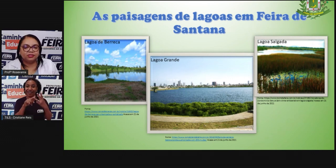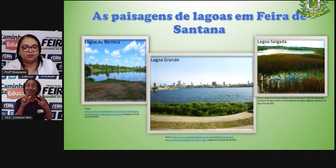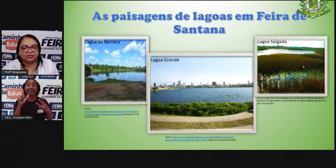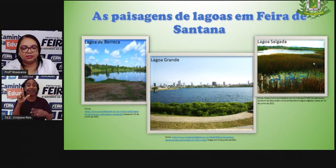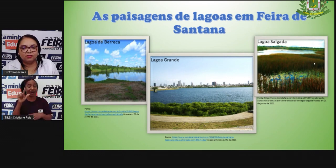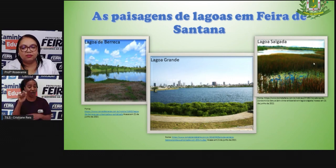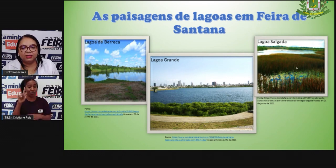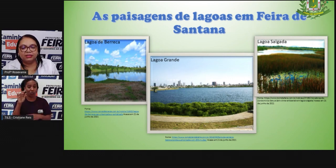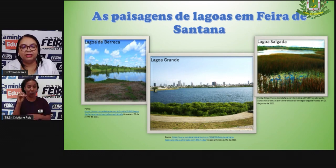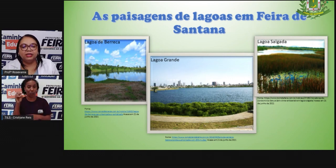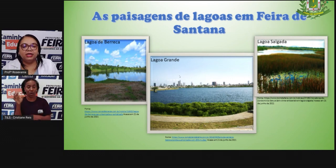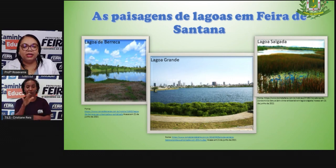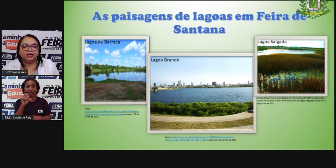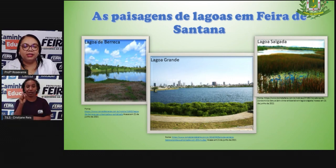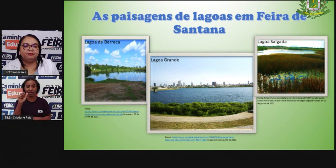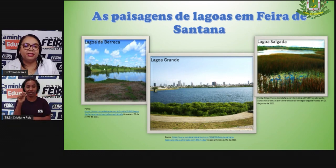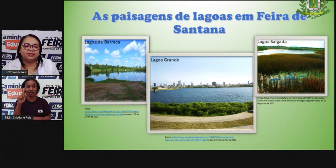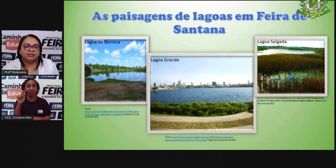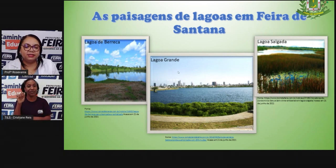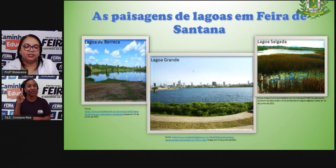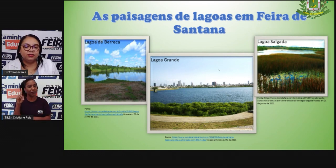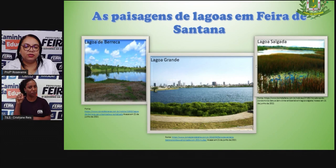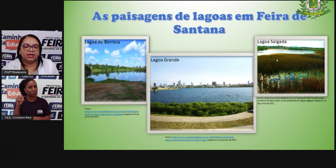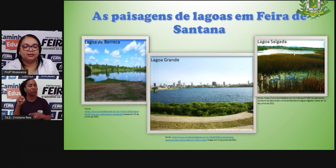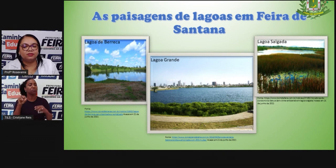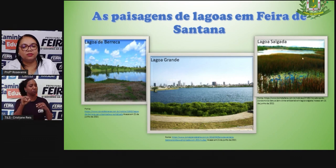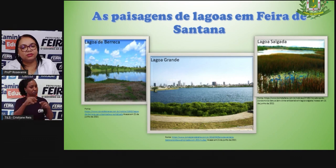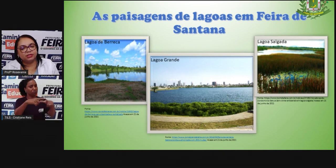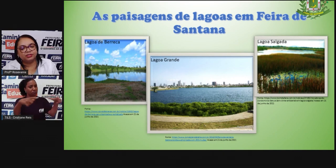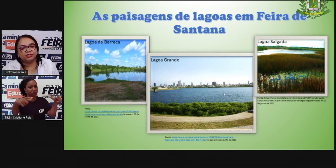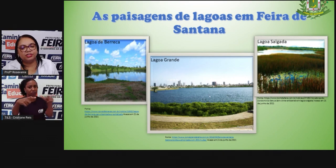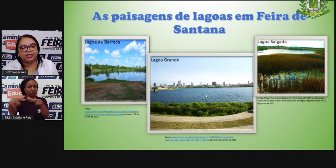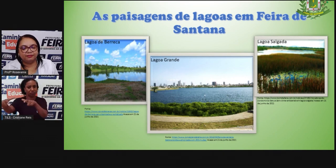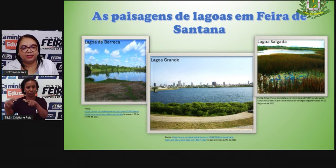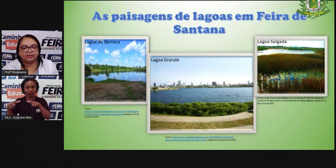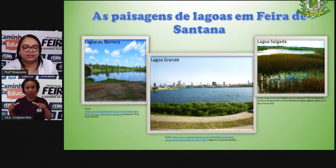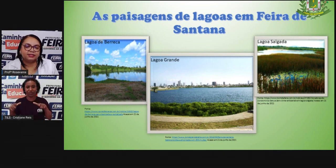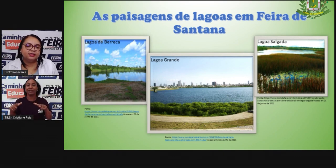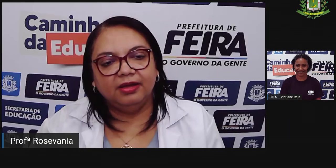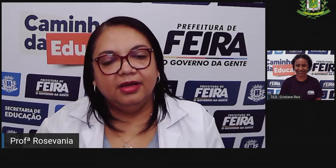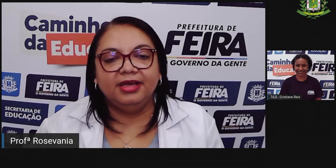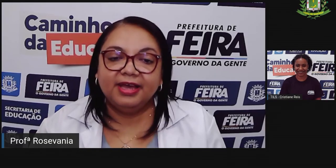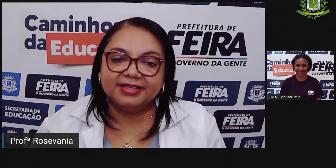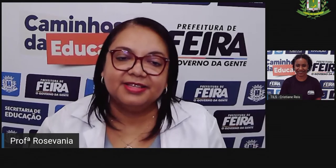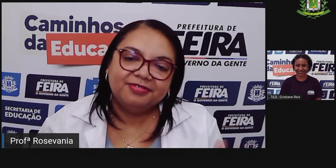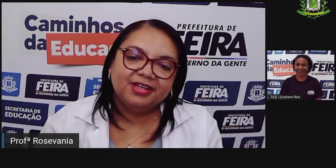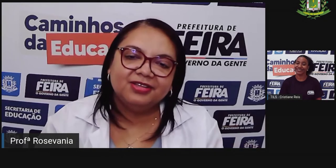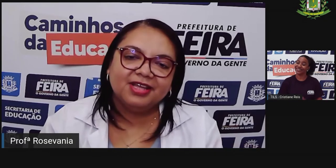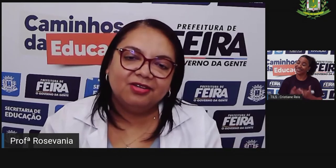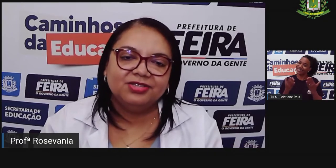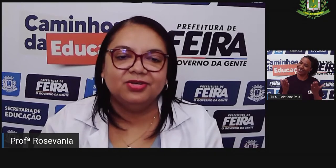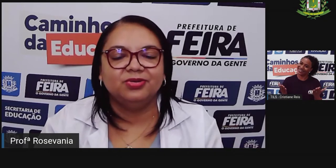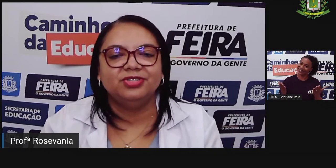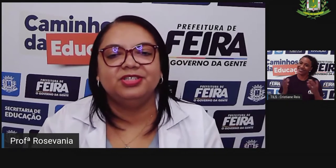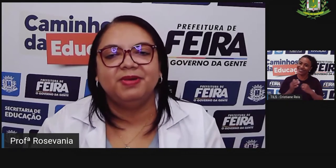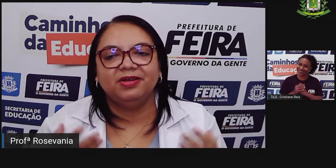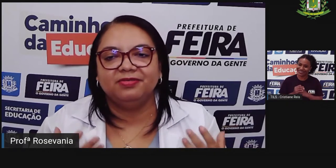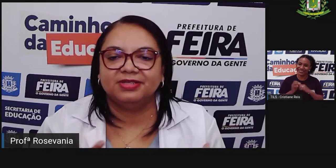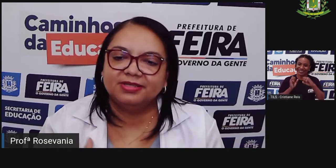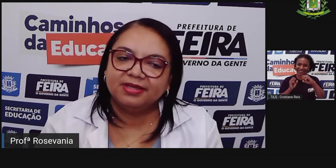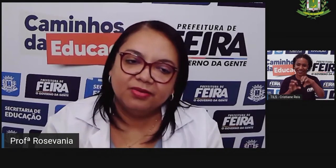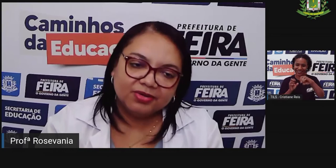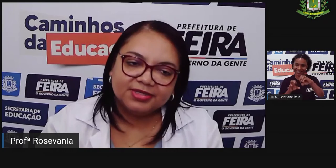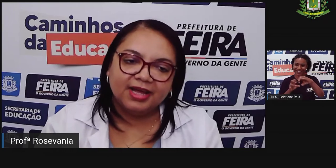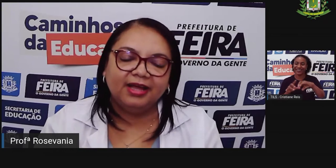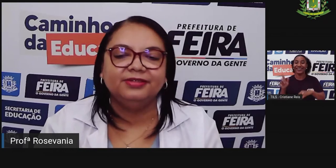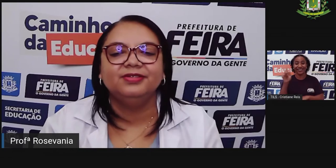bastante com a ação humana e precisam de cuidados constantes de revitalização. E essa foi a nossa aula de hoje, espero que